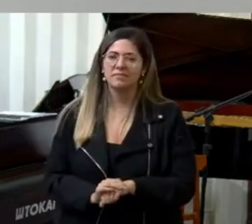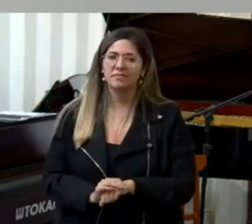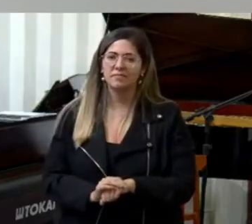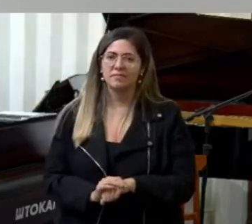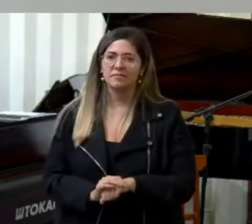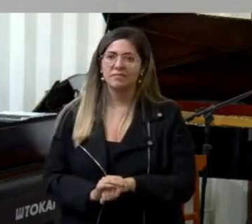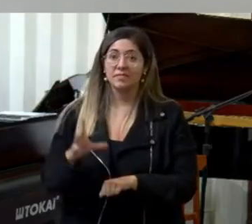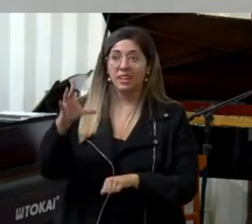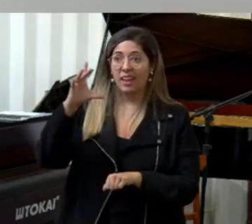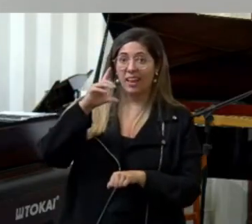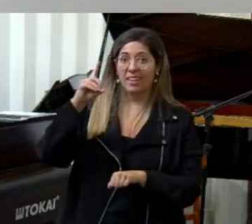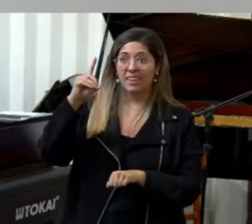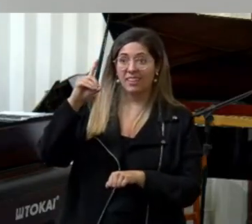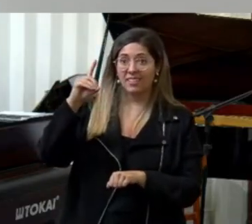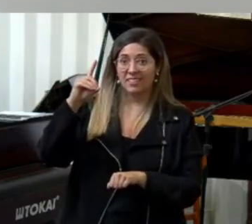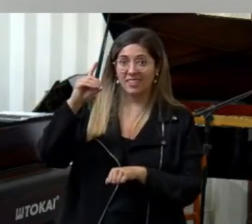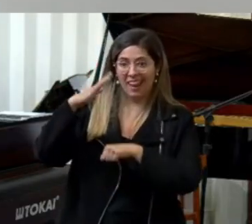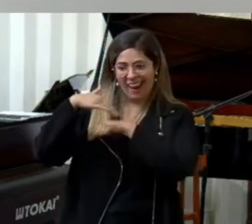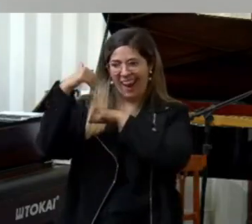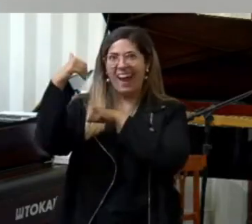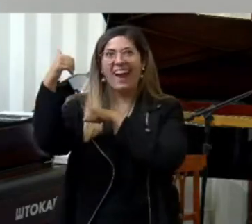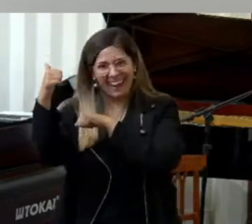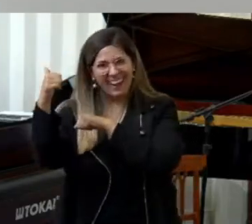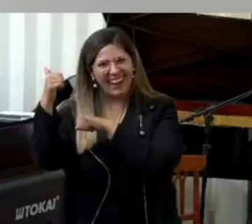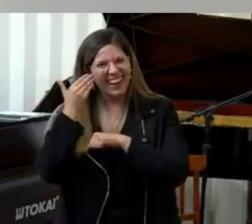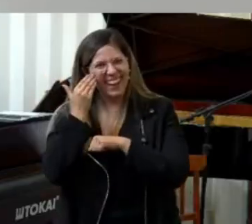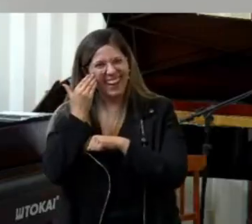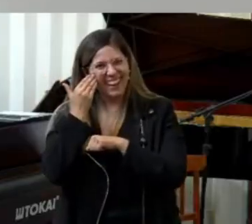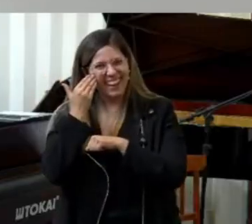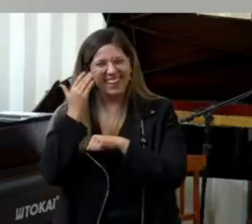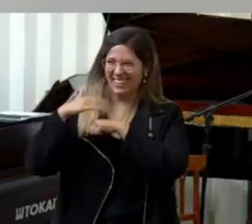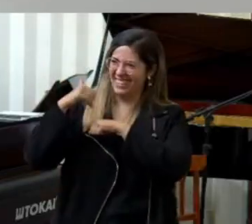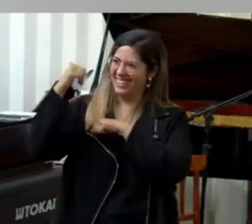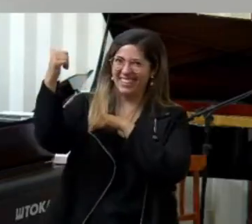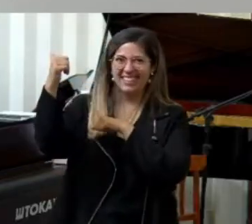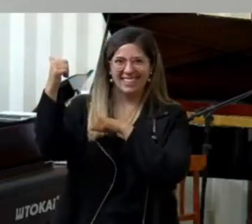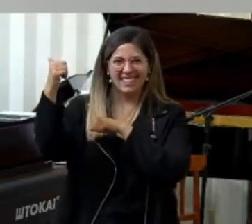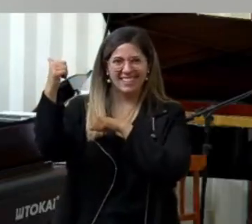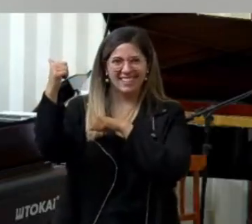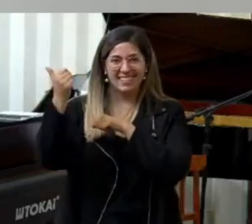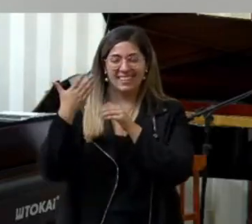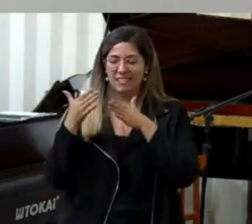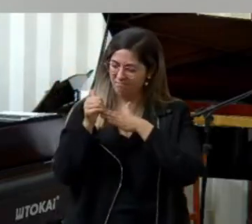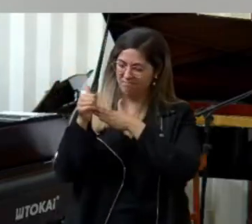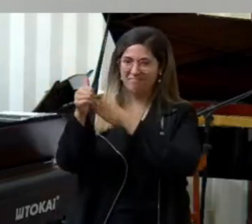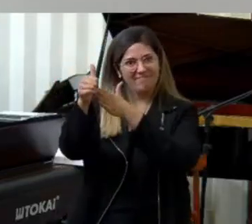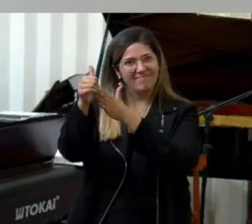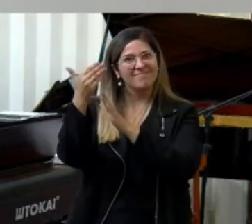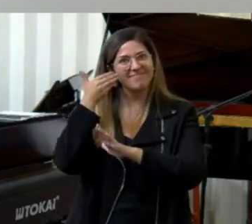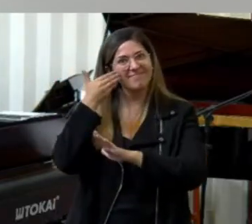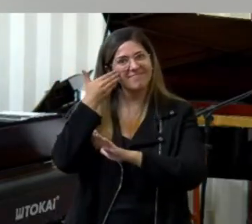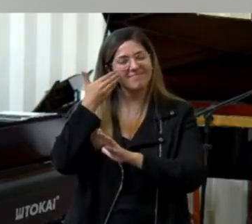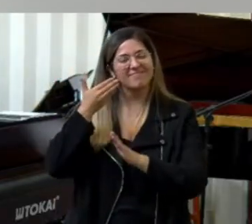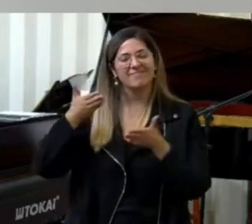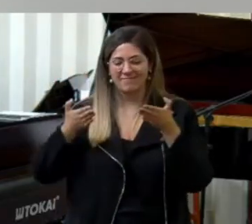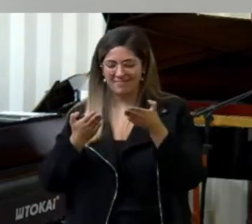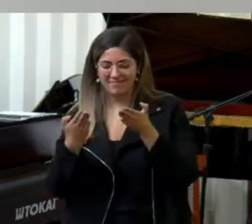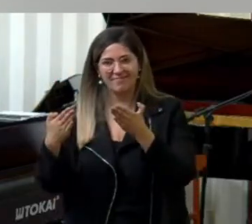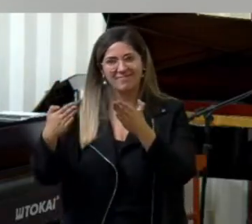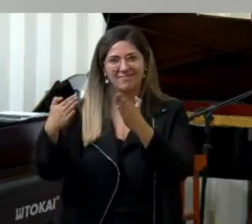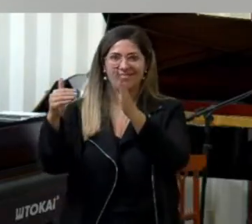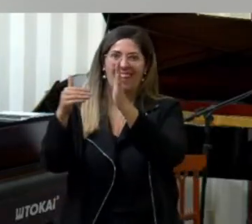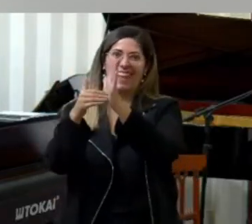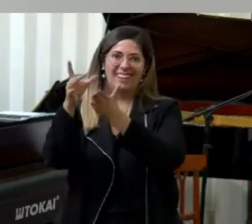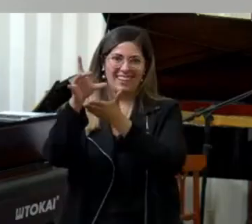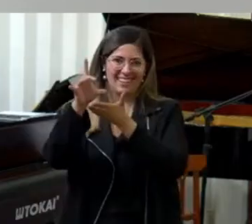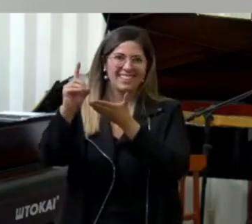nos atrai a Ele. E isso para nós é um guia, é um caminho. Por isso quando as crianças fazem o